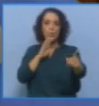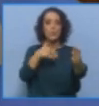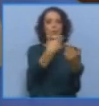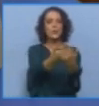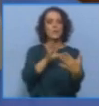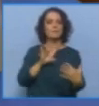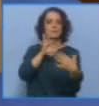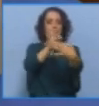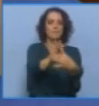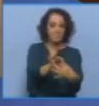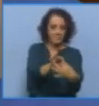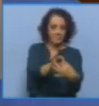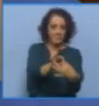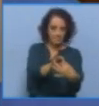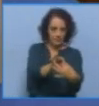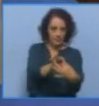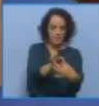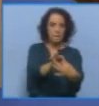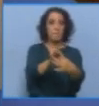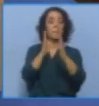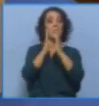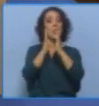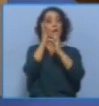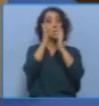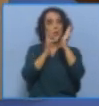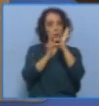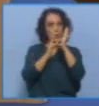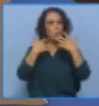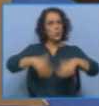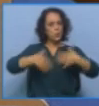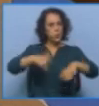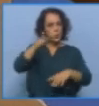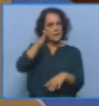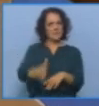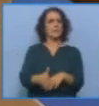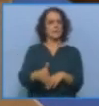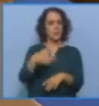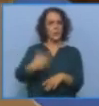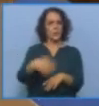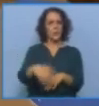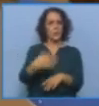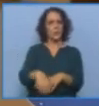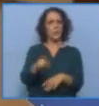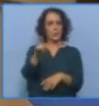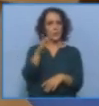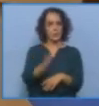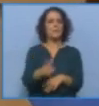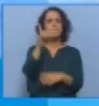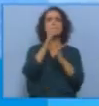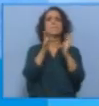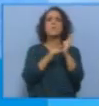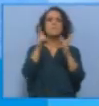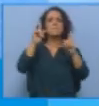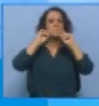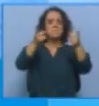outra pessoa precisa. E Jesus era muito severo, não é? A palavra severo com isso. Ou seja, Jesus não se